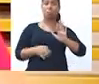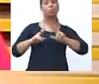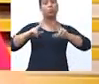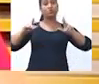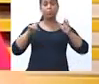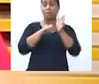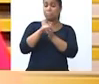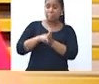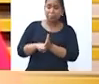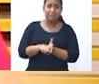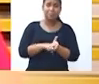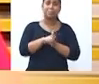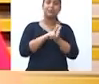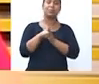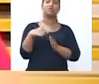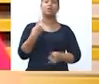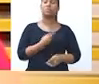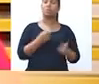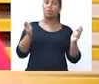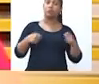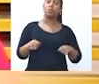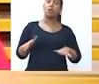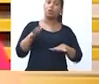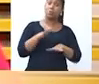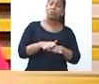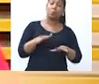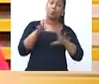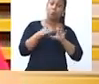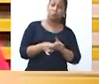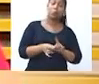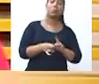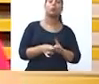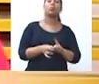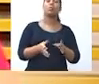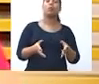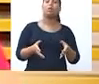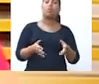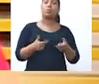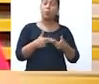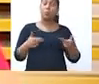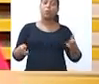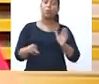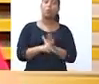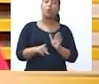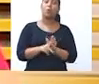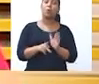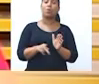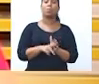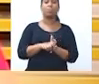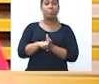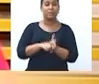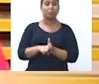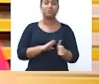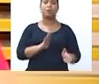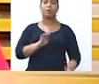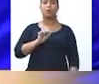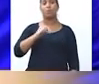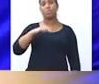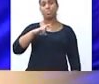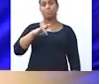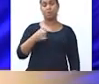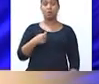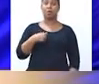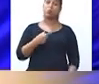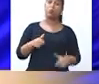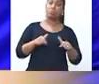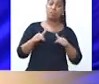várias pesquisas que a gente pode incluir aí como sendo pesquisas em biometria. Bom, eu trabalho, assim, basicamente